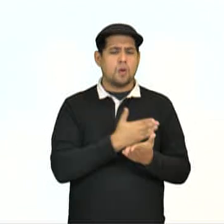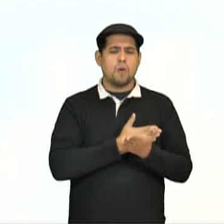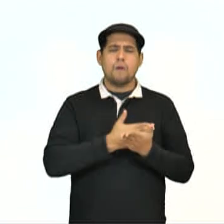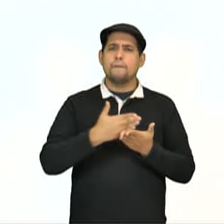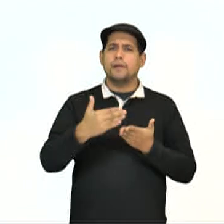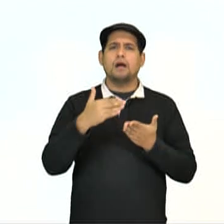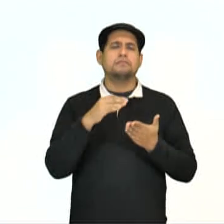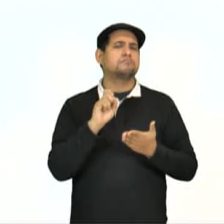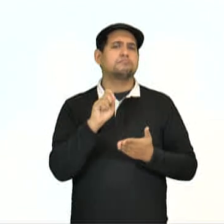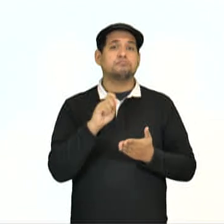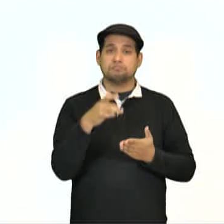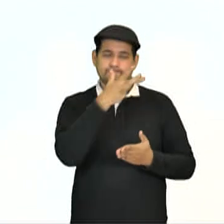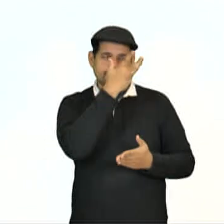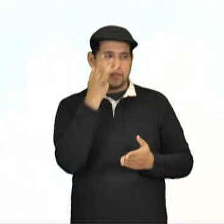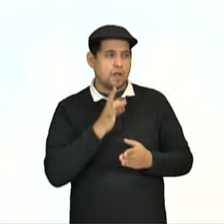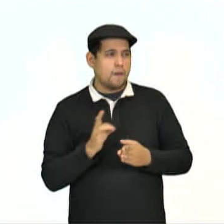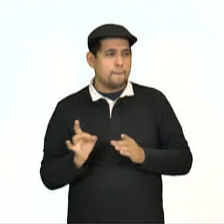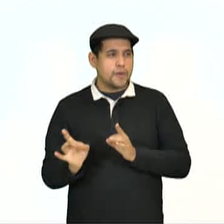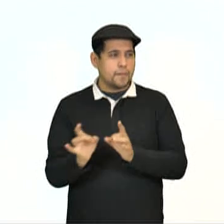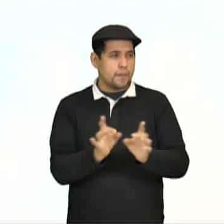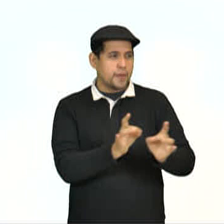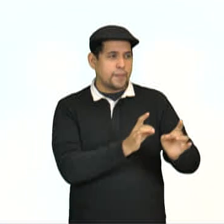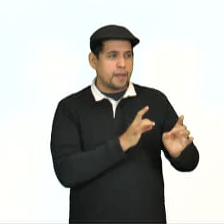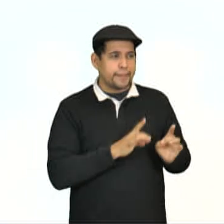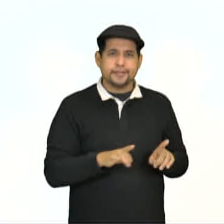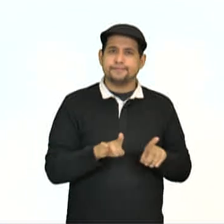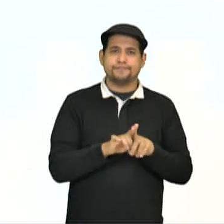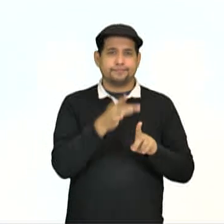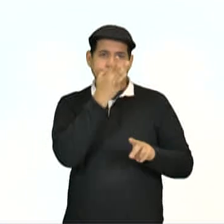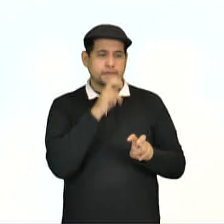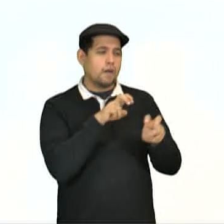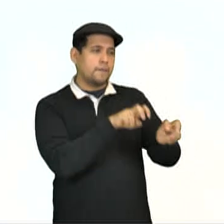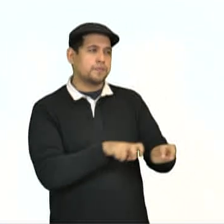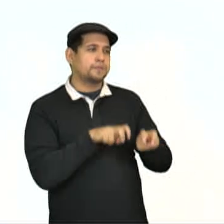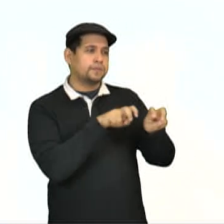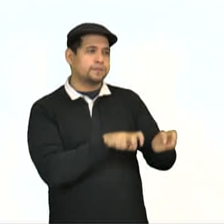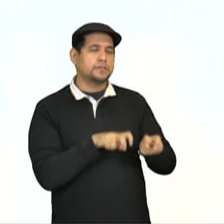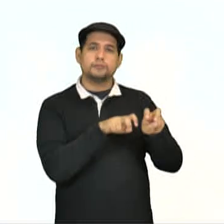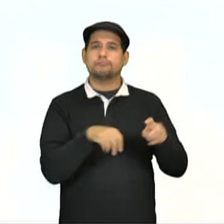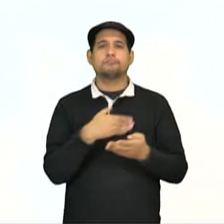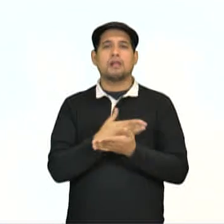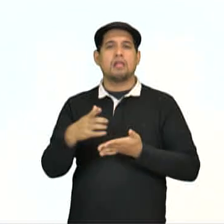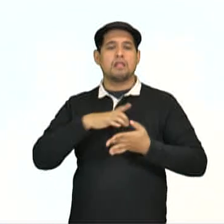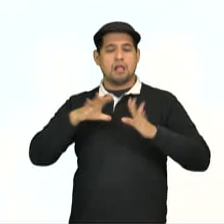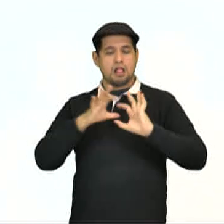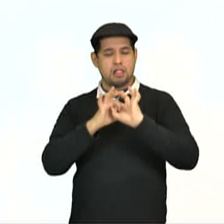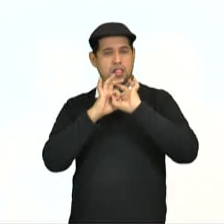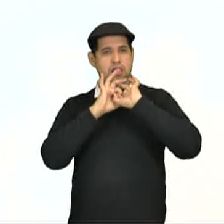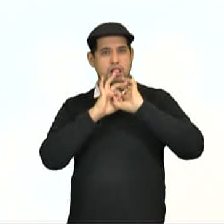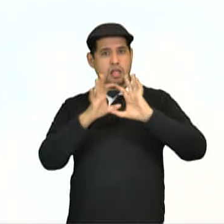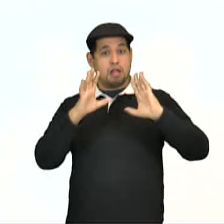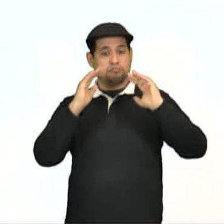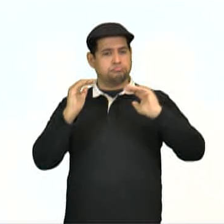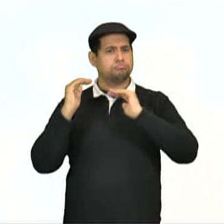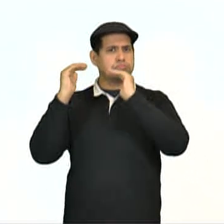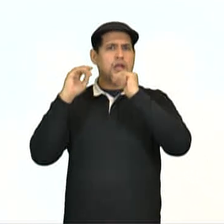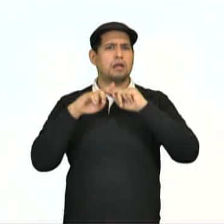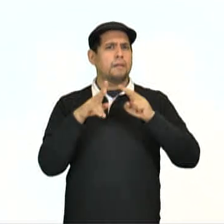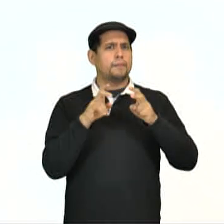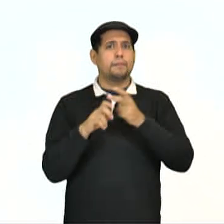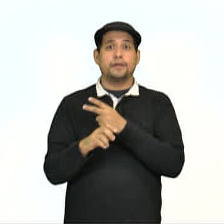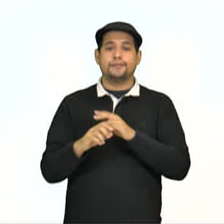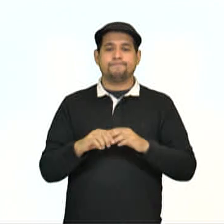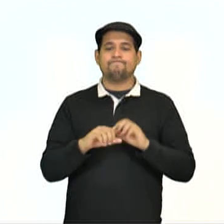os comerciantes, né, os agricultores vão começar a ter essa liberdade maior. E olha só,